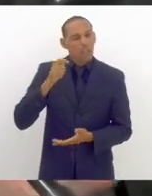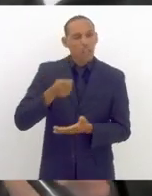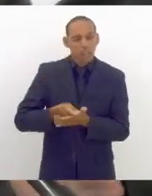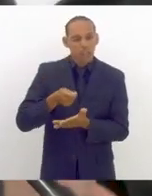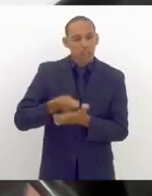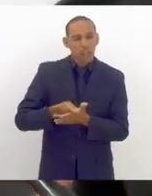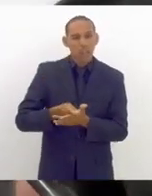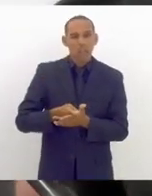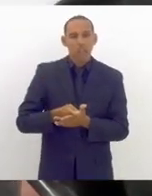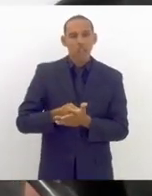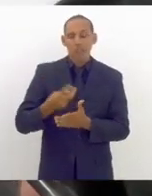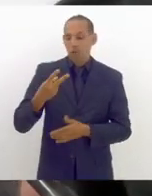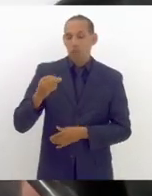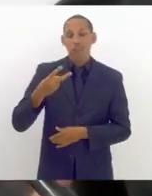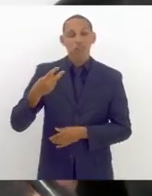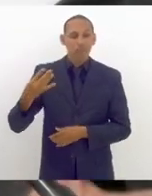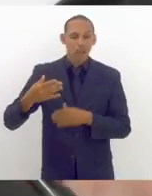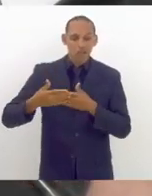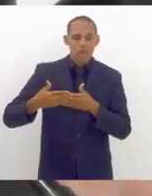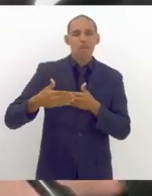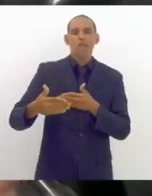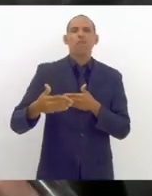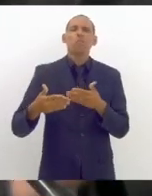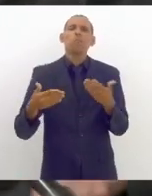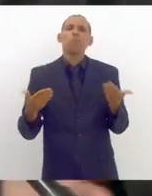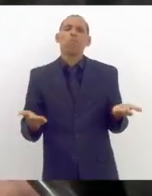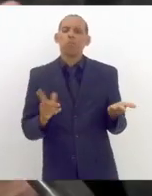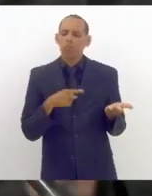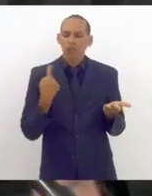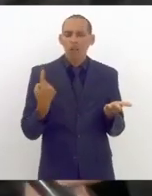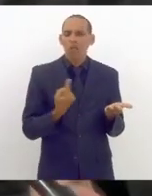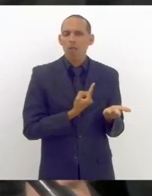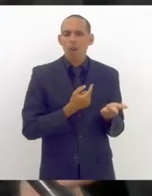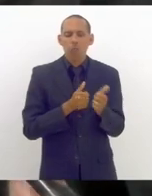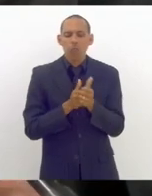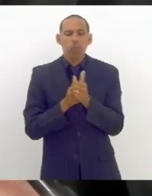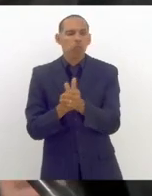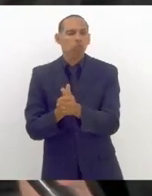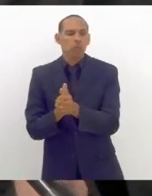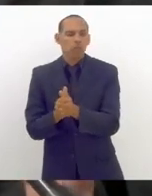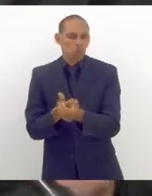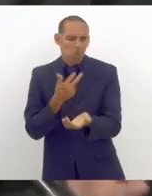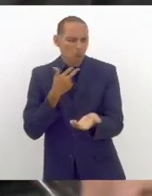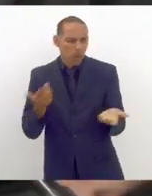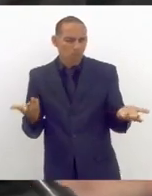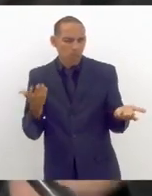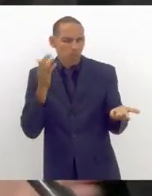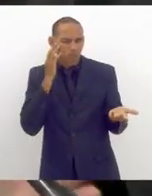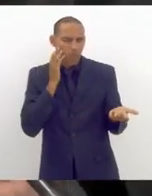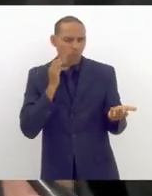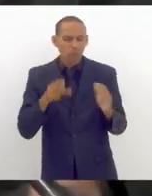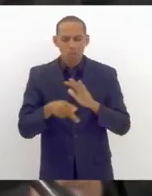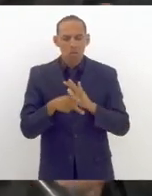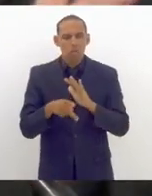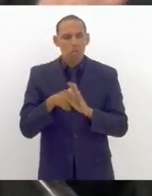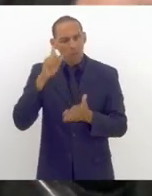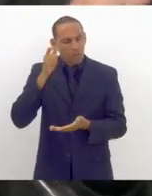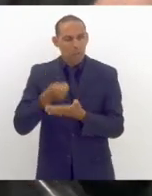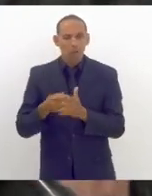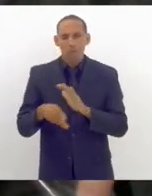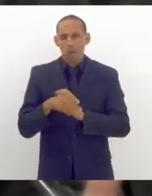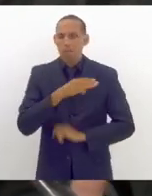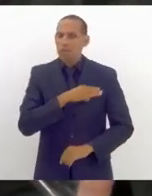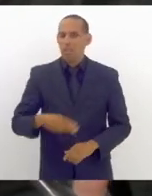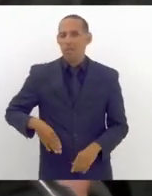2024 Por que que a gente não pode seguir a decisão do ministro Barroso que é um tema de